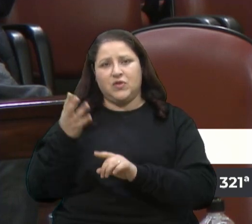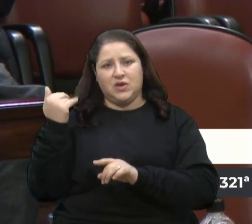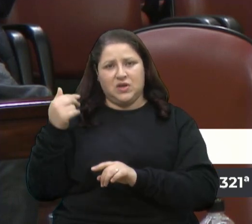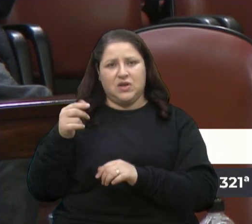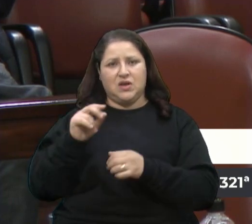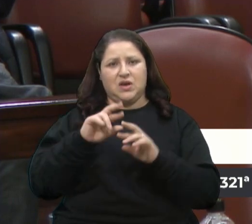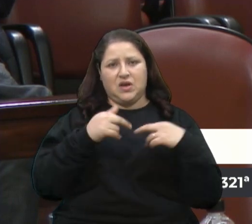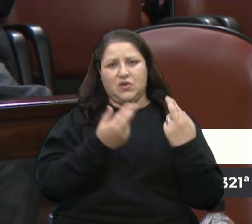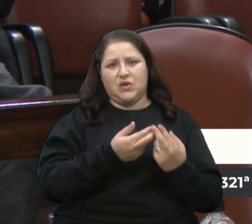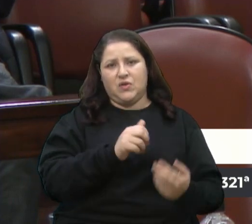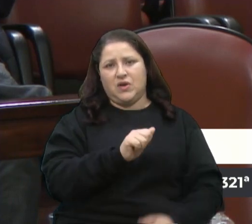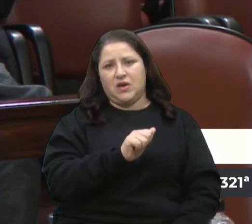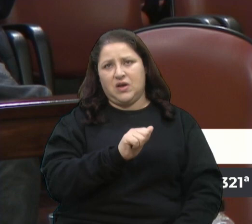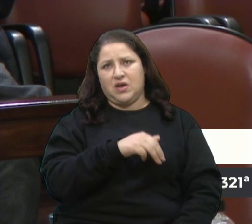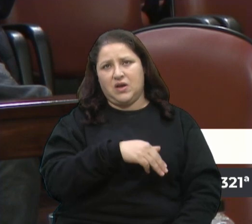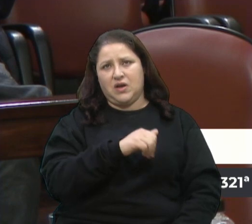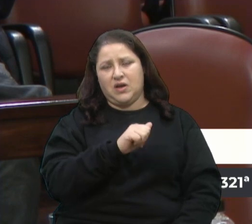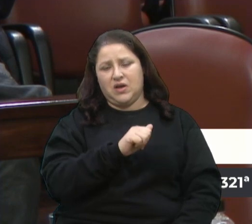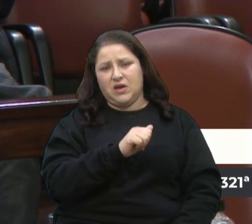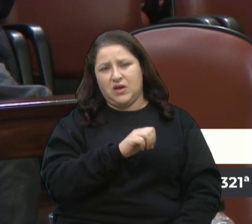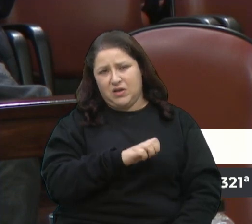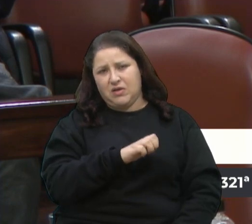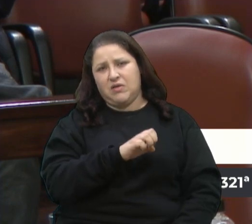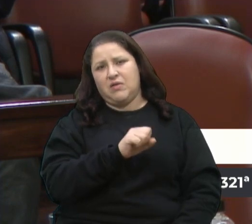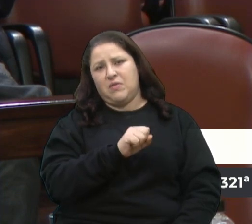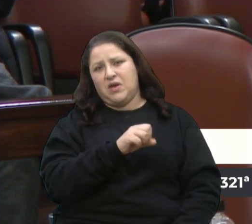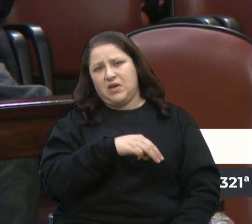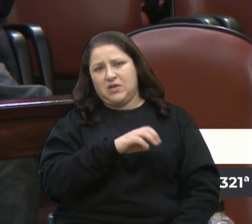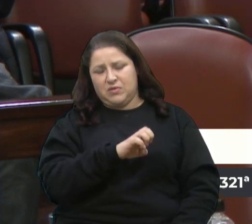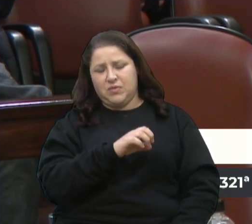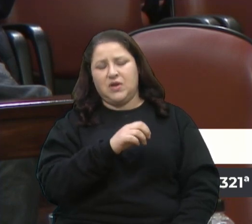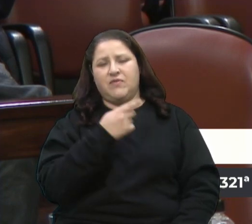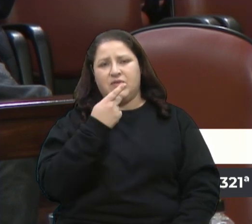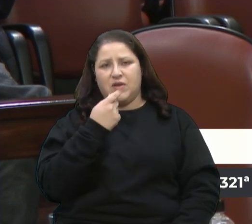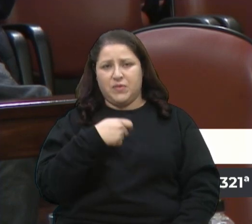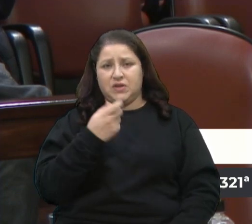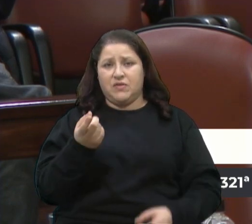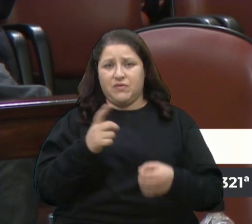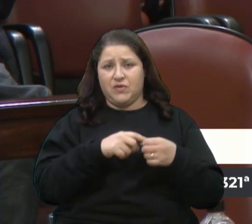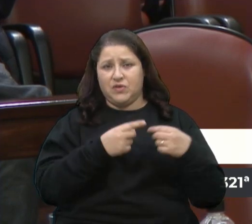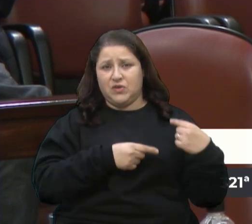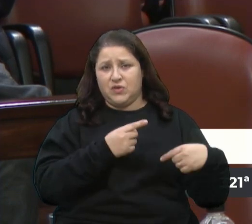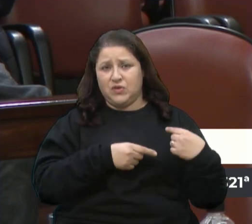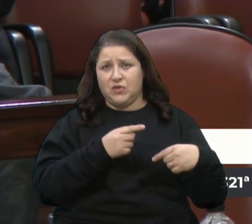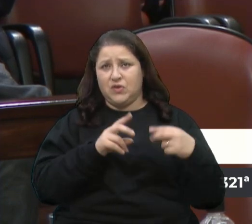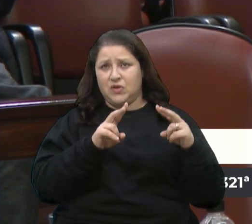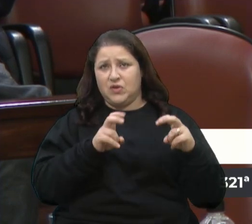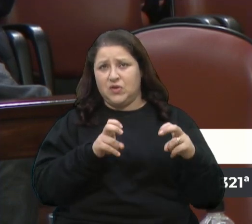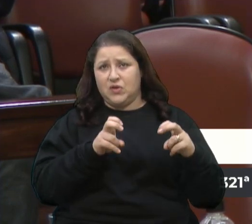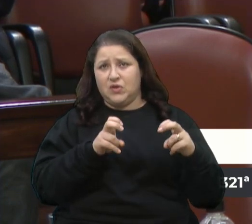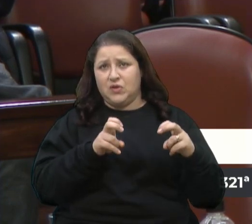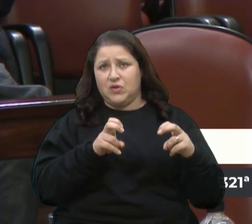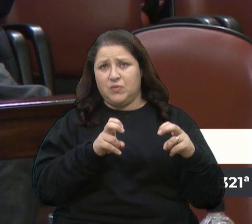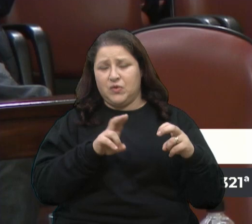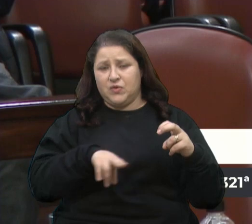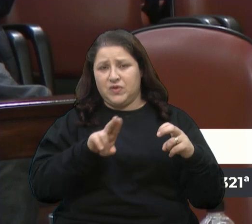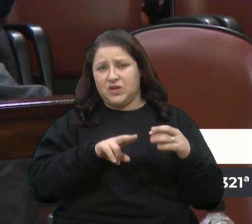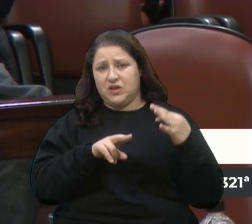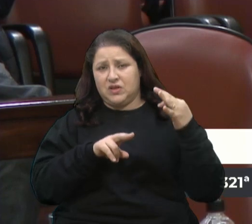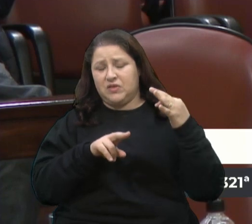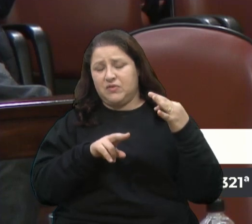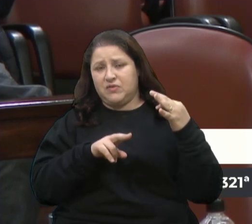temos que retomar a discussão da Universidade Federal. Agora nós estamos num governo que quer expandir campos e núcleos. Nós temos que voltar essa